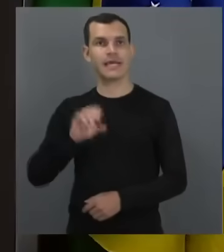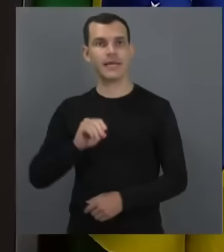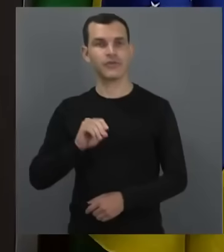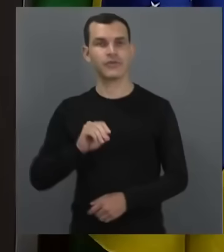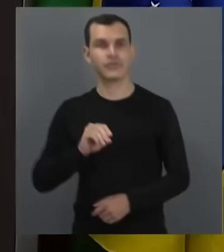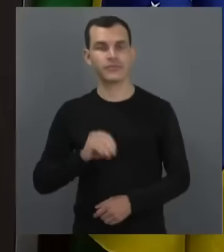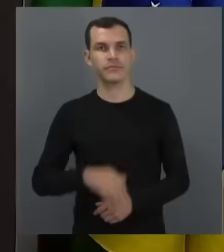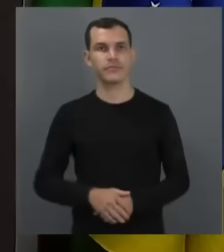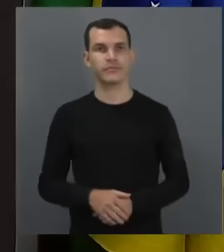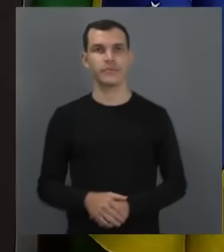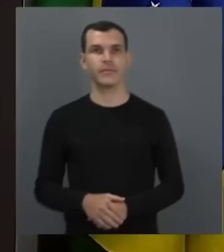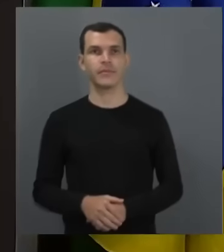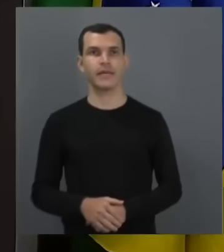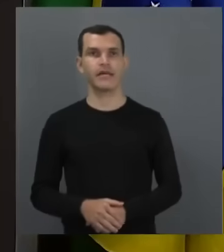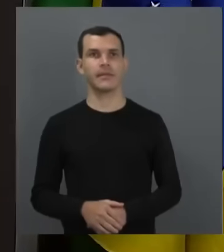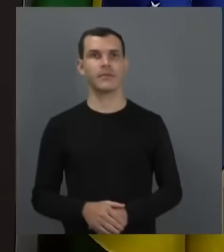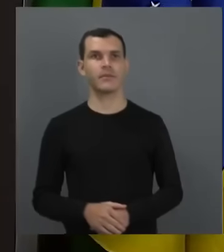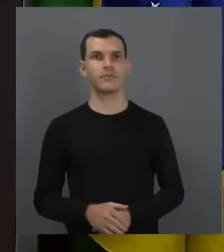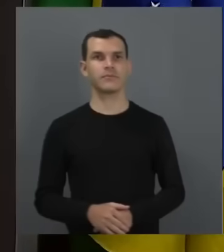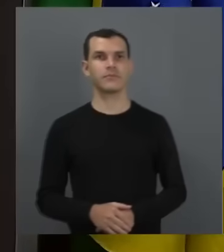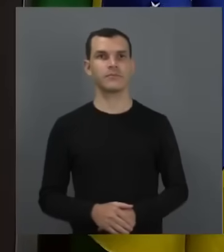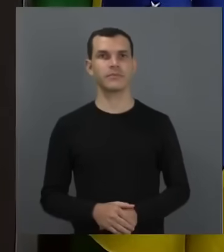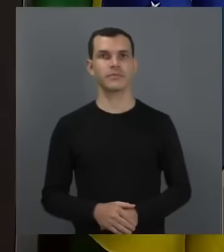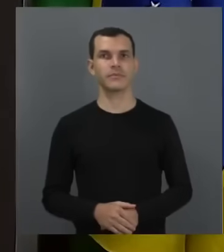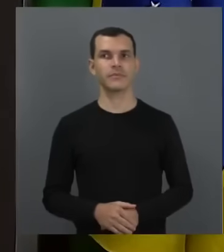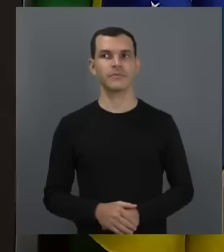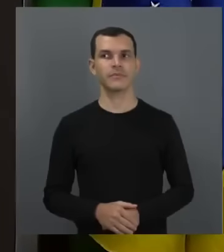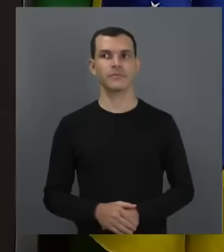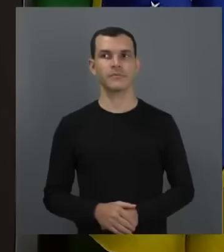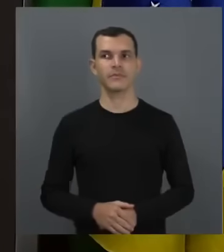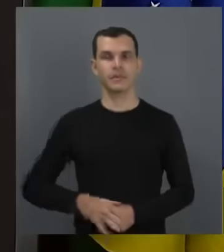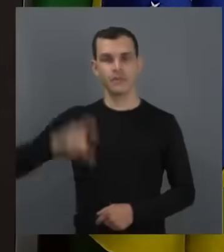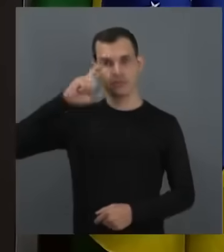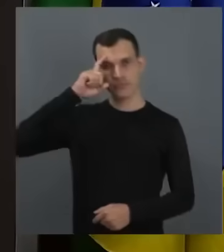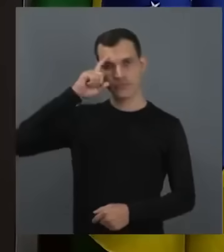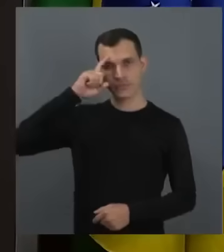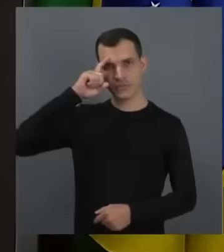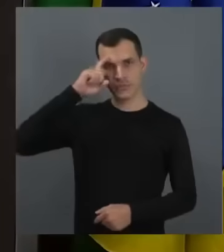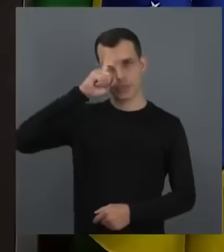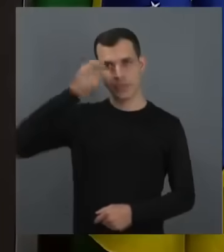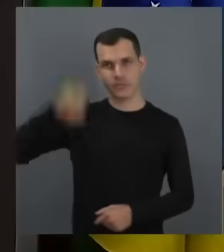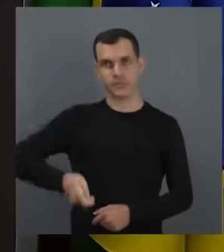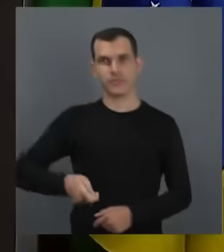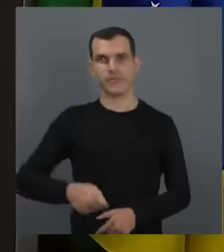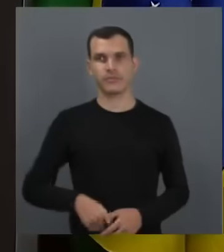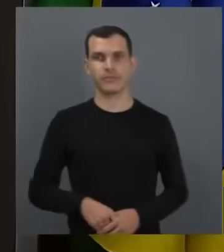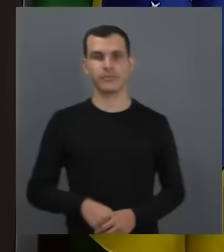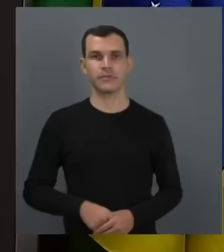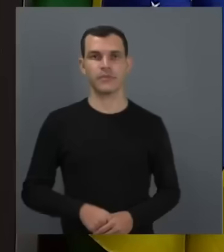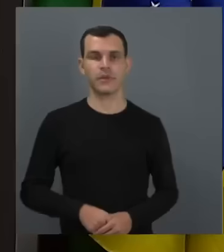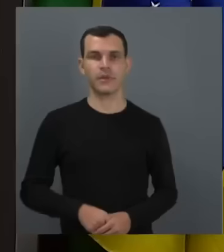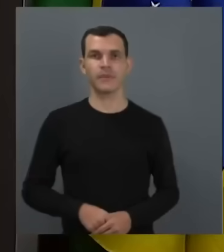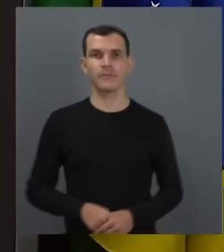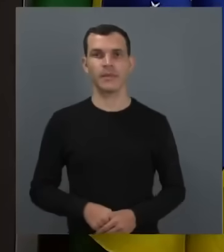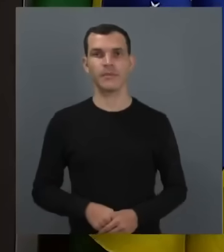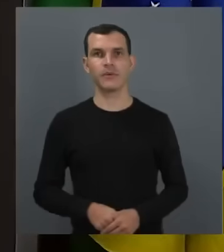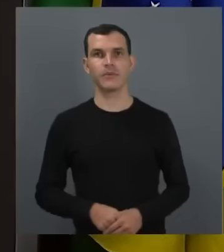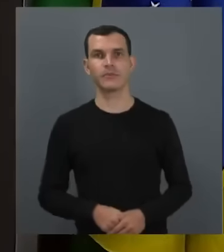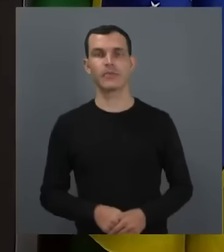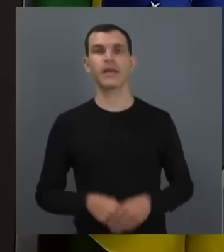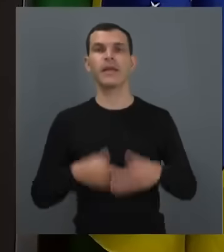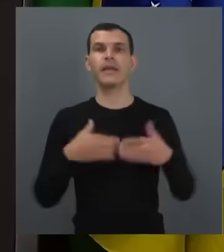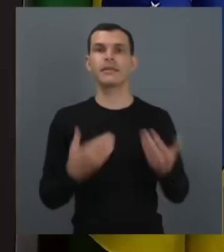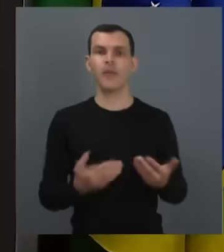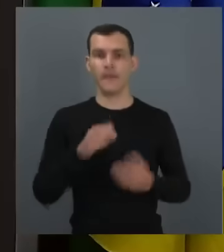Há mais uma censura ao Brasil Paralelo, da série Investigação Paralela. O Brasil Paralelo busca